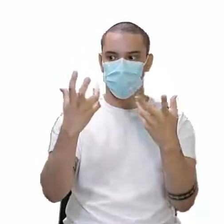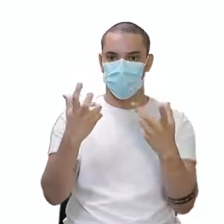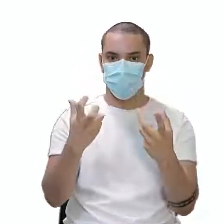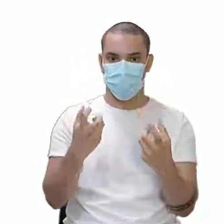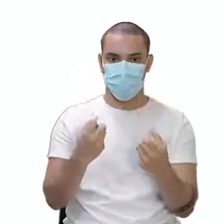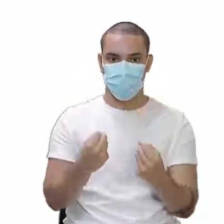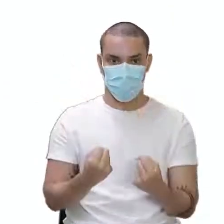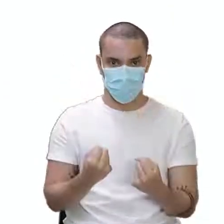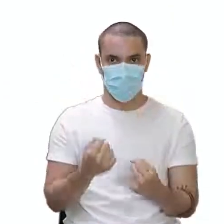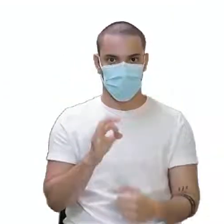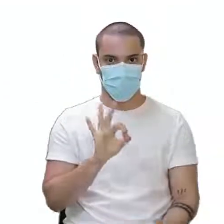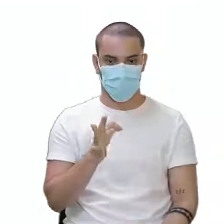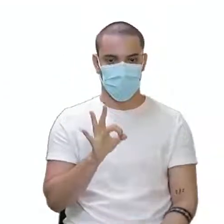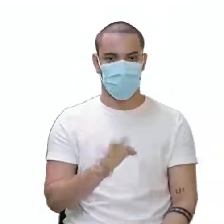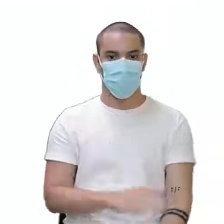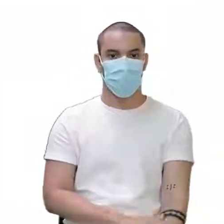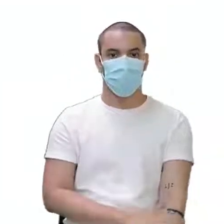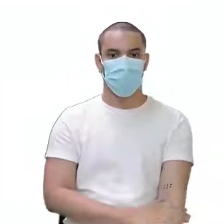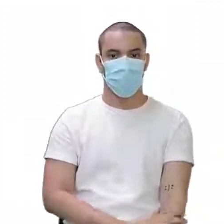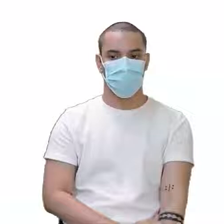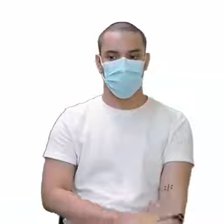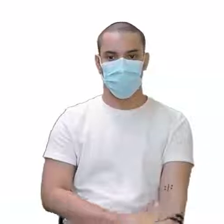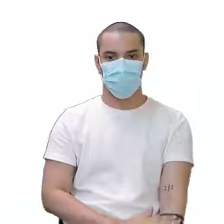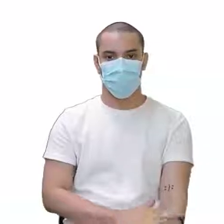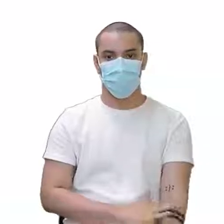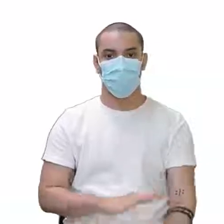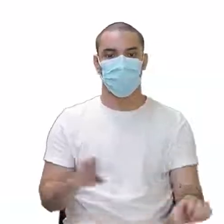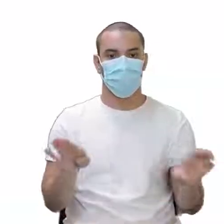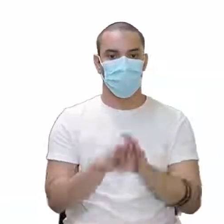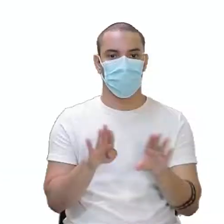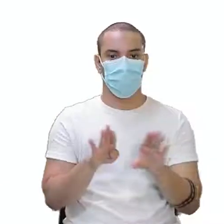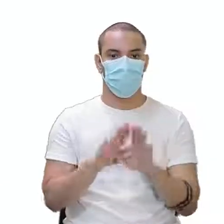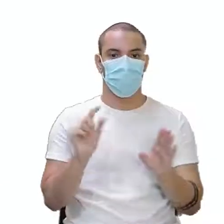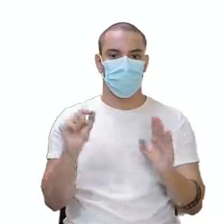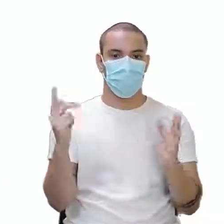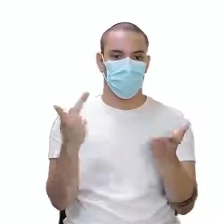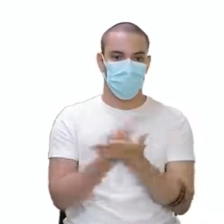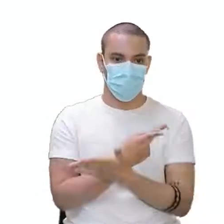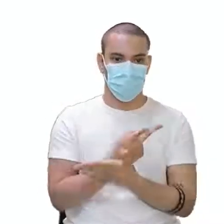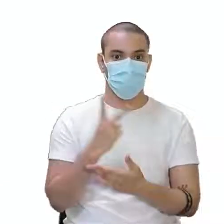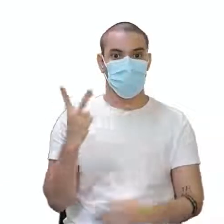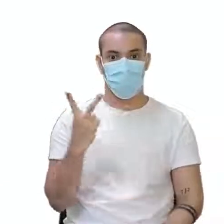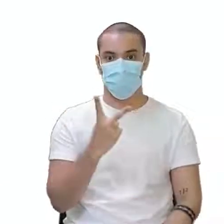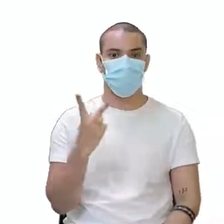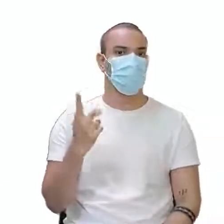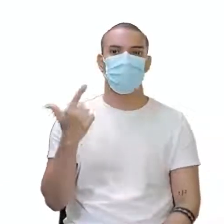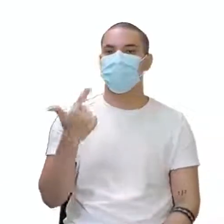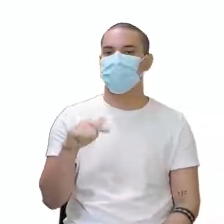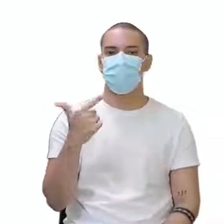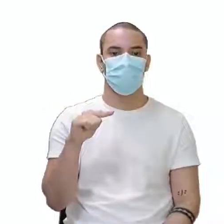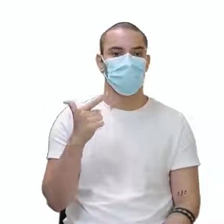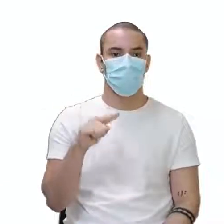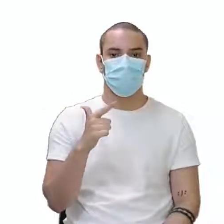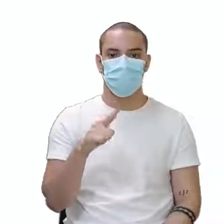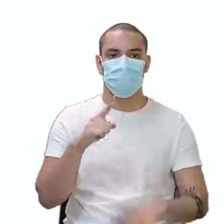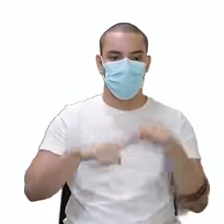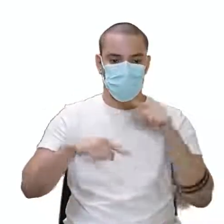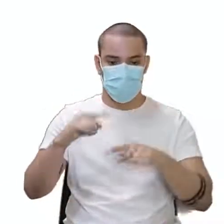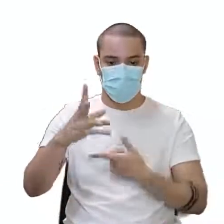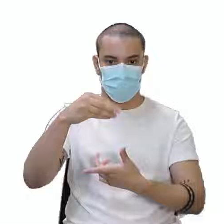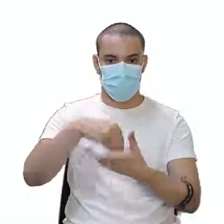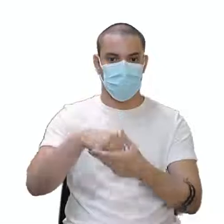se precipitar. Beleza? Nesses eventos, evaporação e precipitação não tem